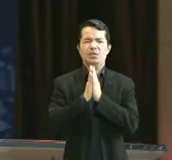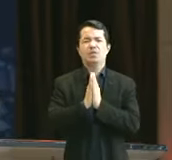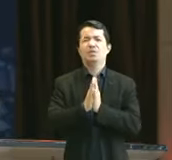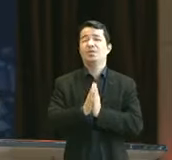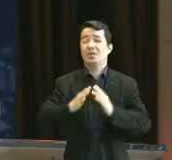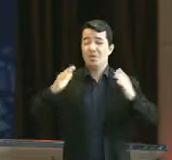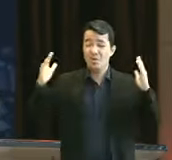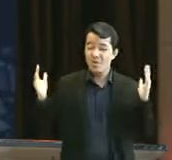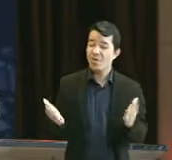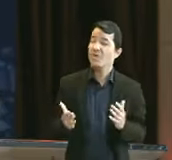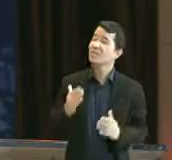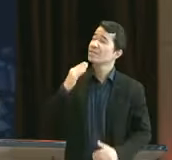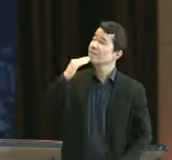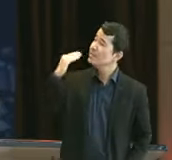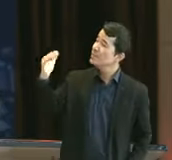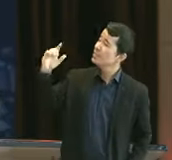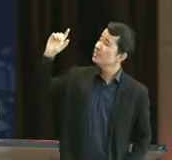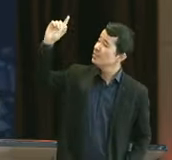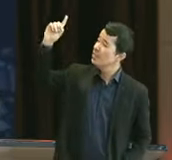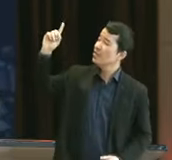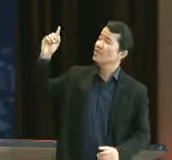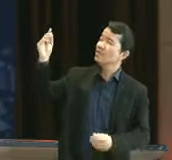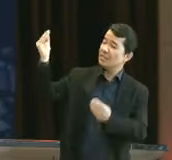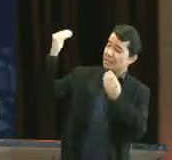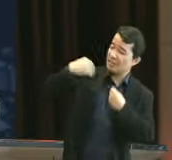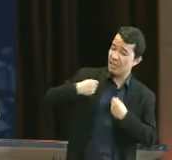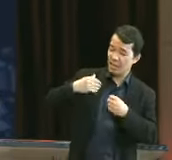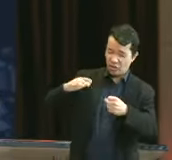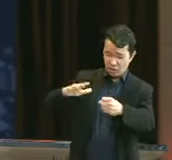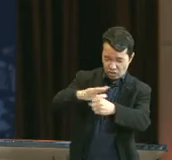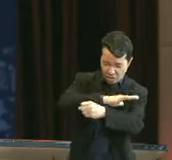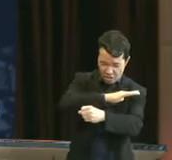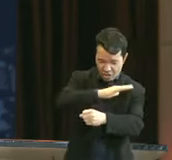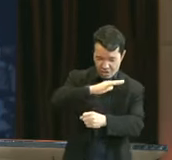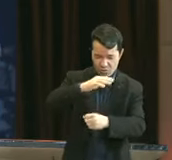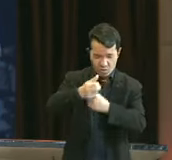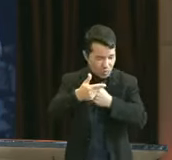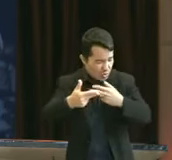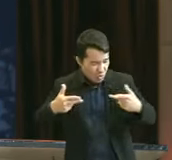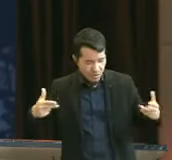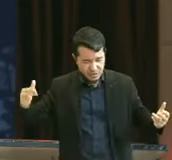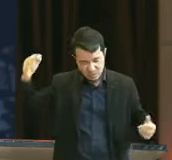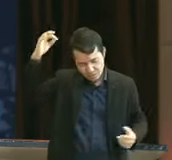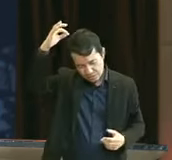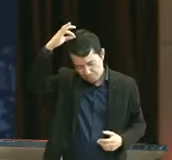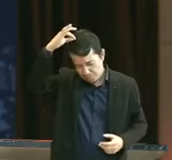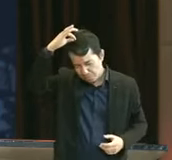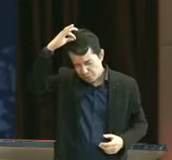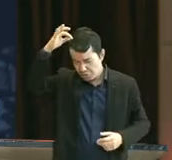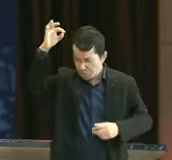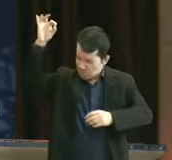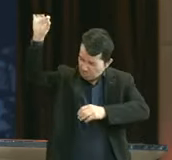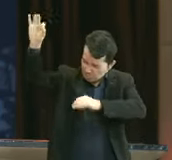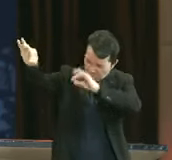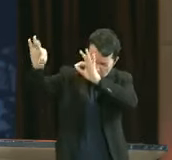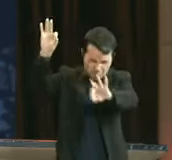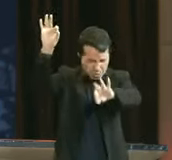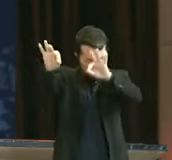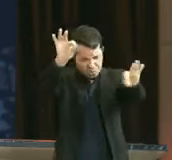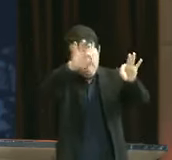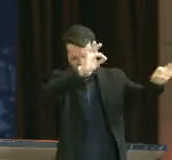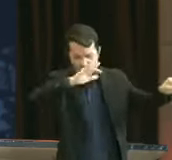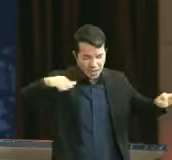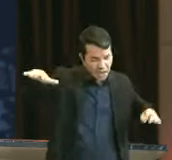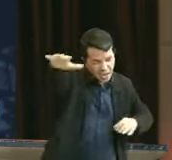mentes, Pai, com as coisas do alto. Pai, comece a derramar agora do teu Espírito sobre a vida dos